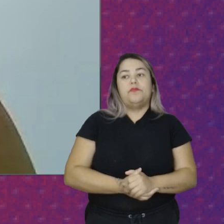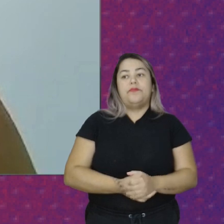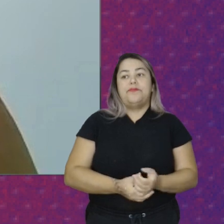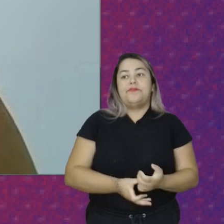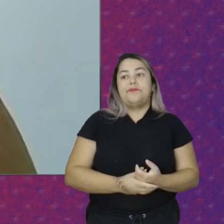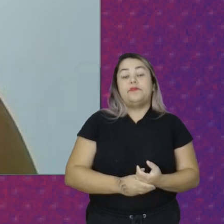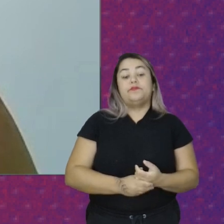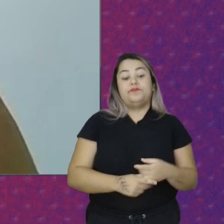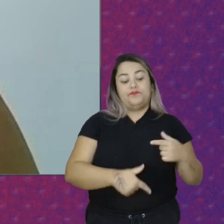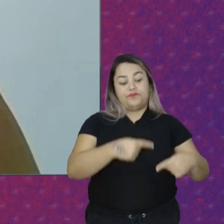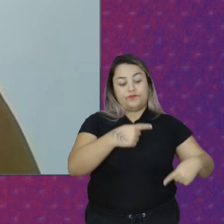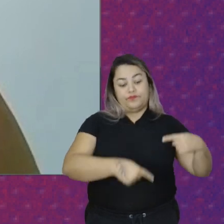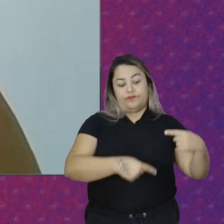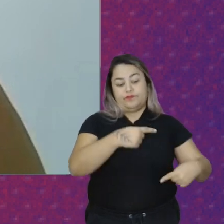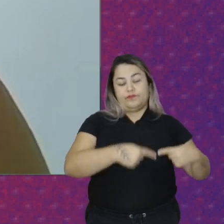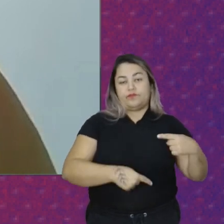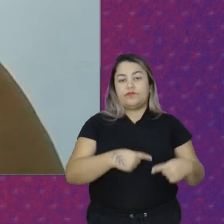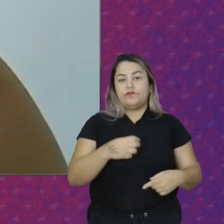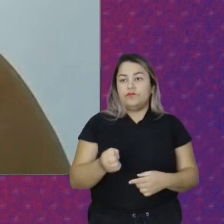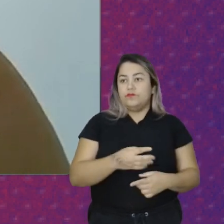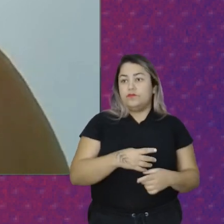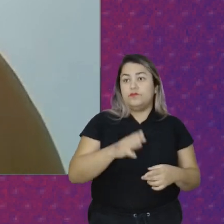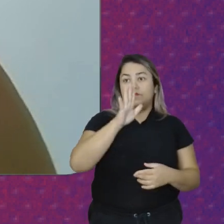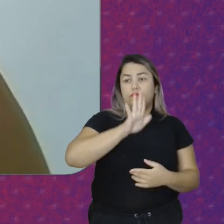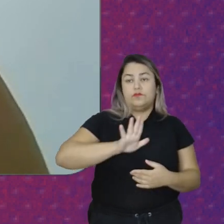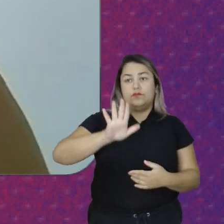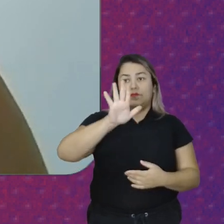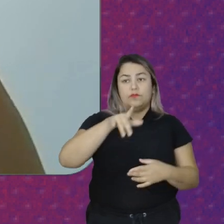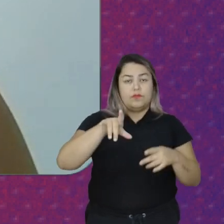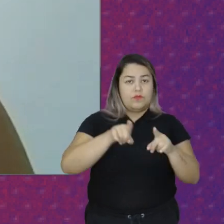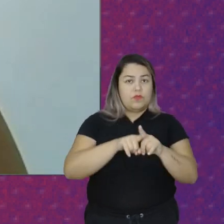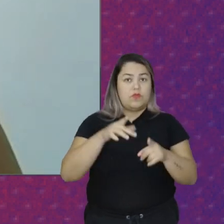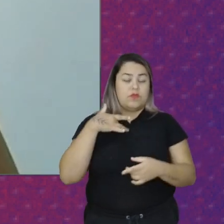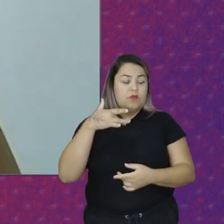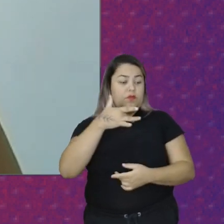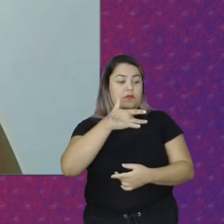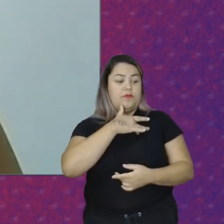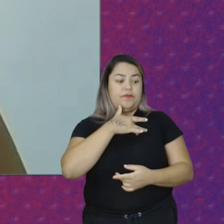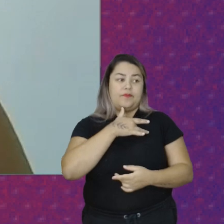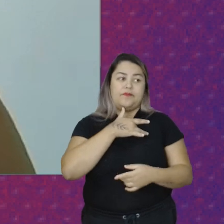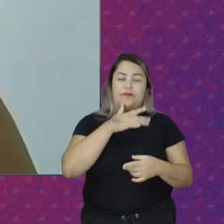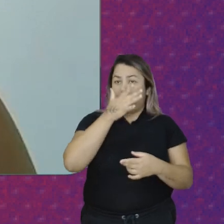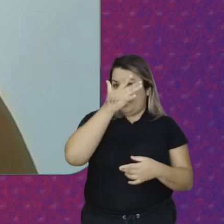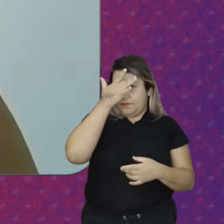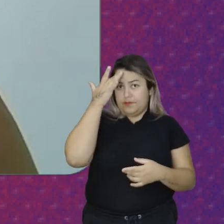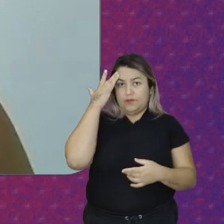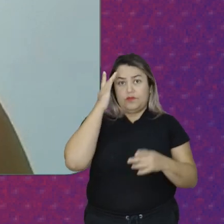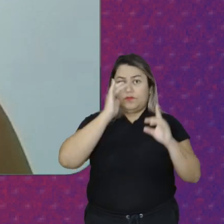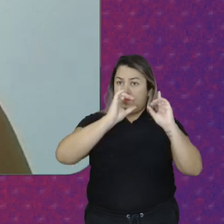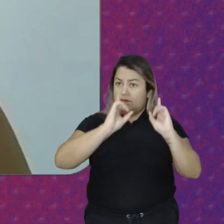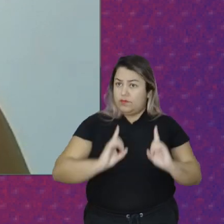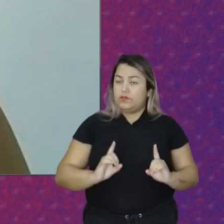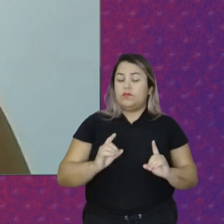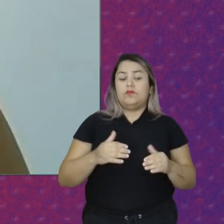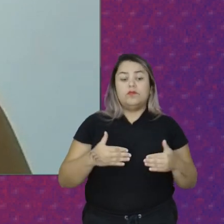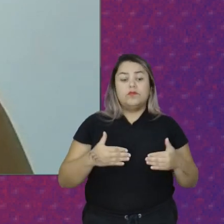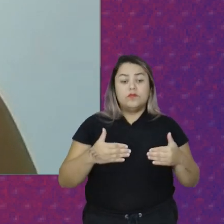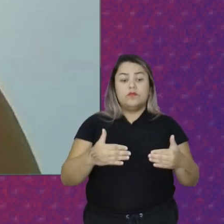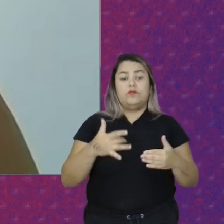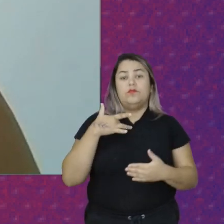E essa nova política nacional de atenção à saúde da pessoa com deficiência do Ministério da Saúde,